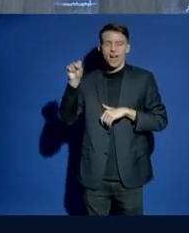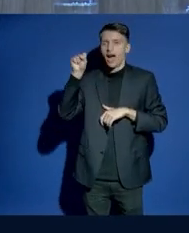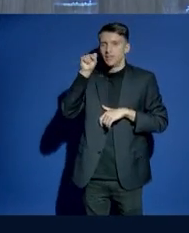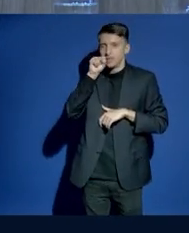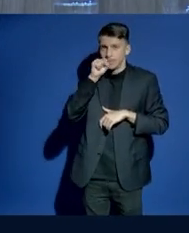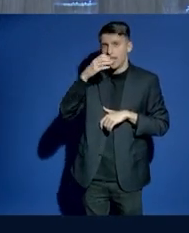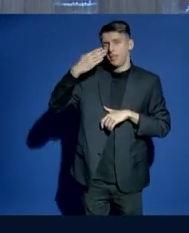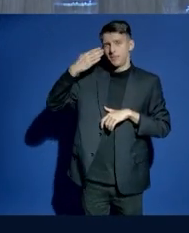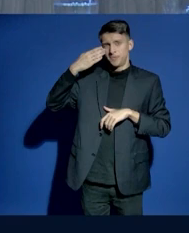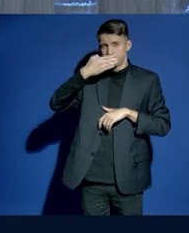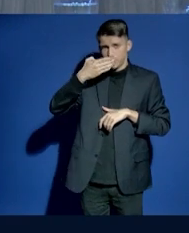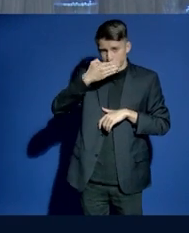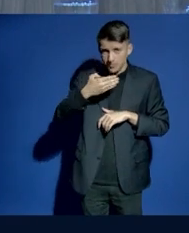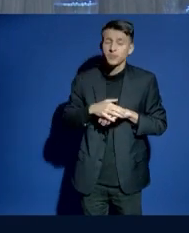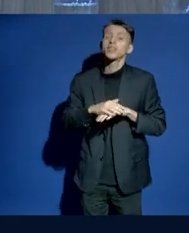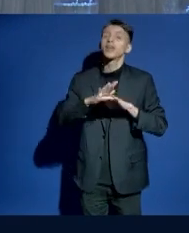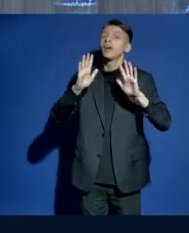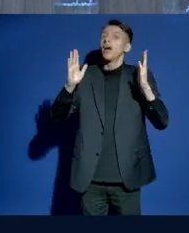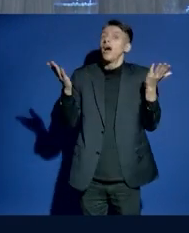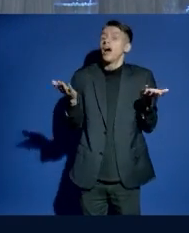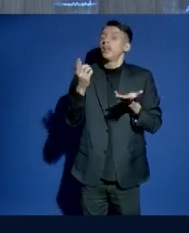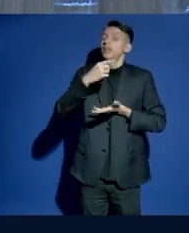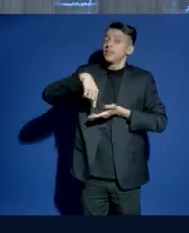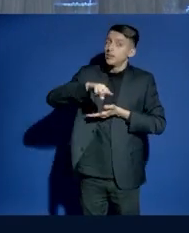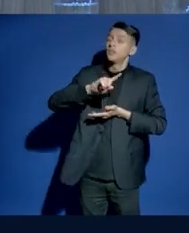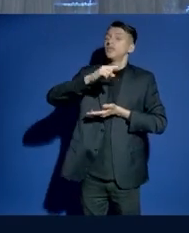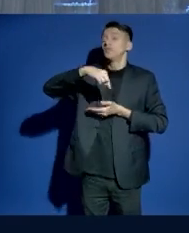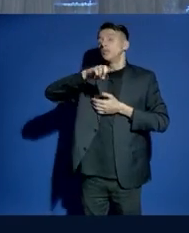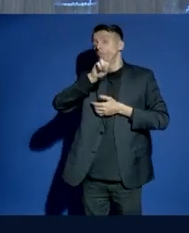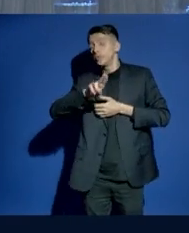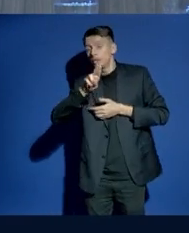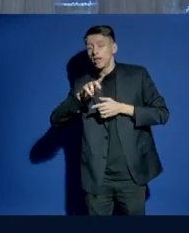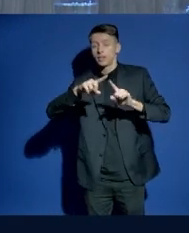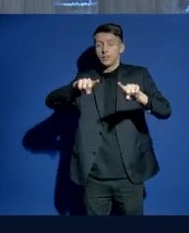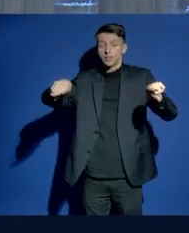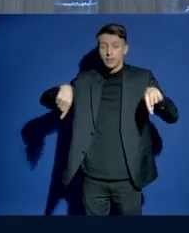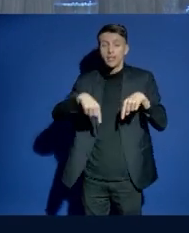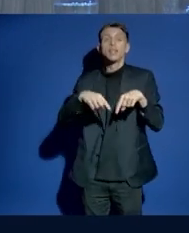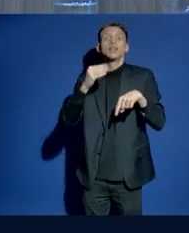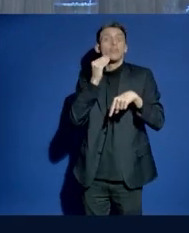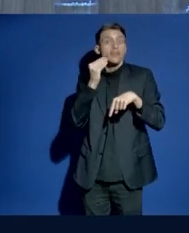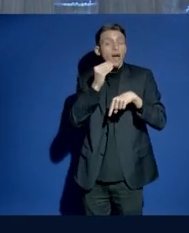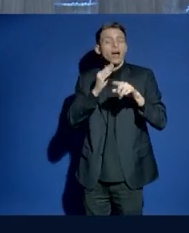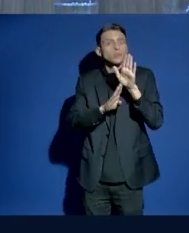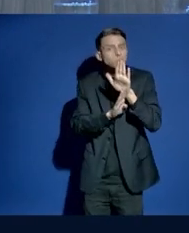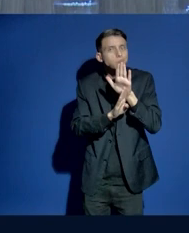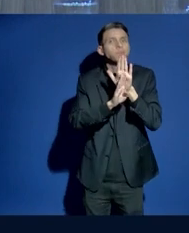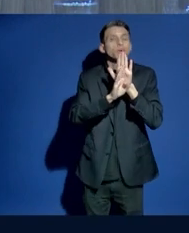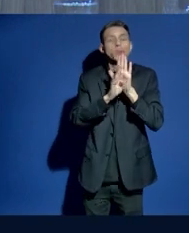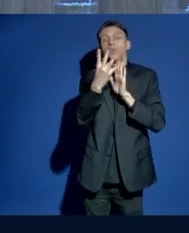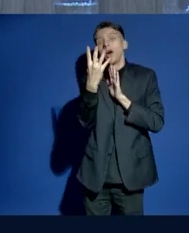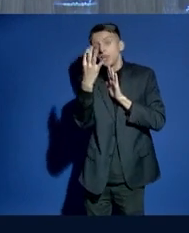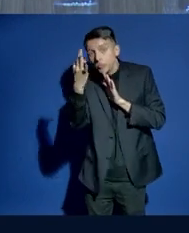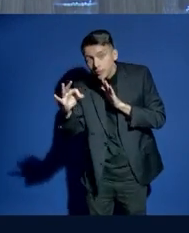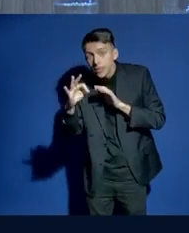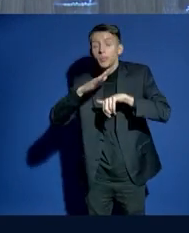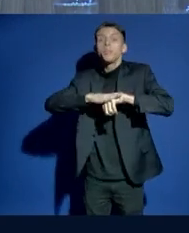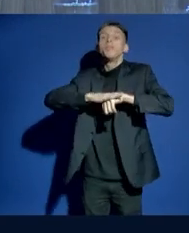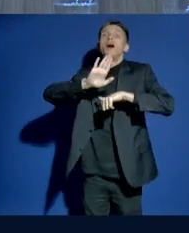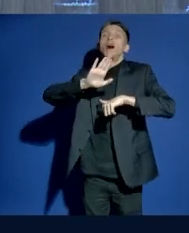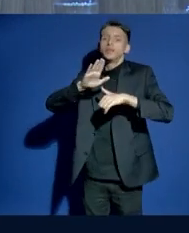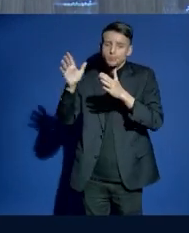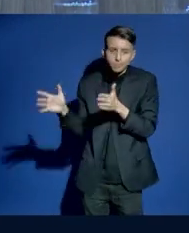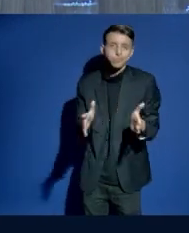caminhões mas mesmo assim nós vamos estar utilizando três quatro por cento do potencial de produção